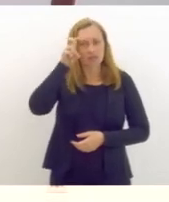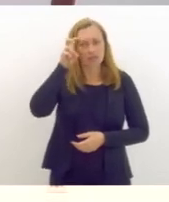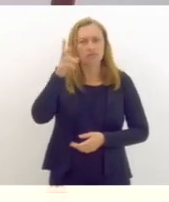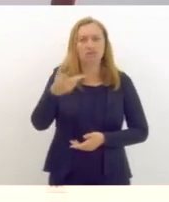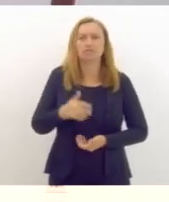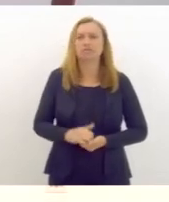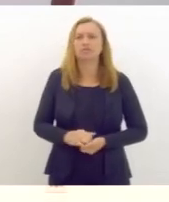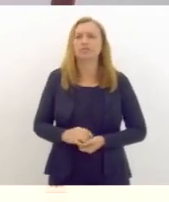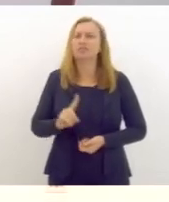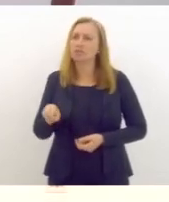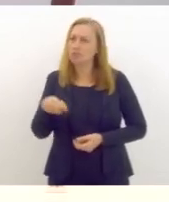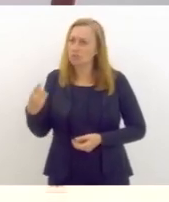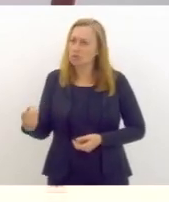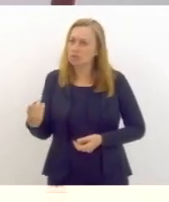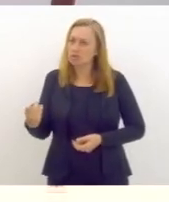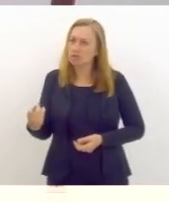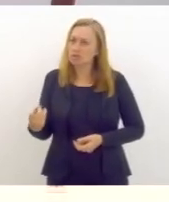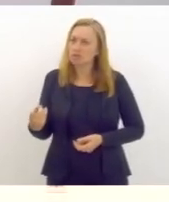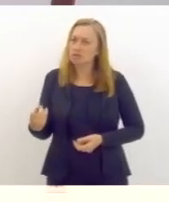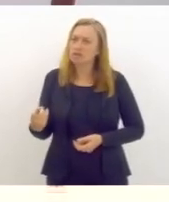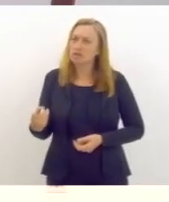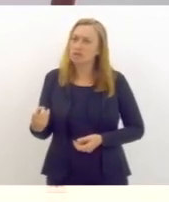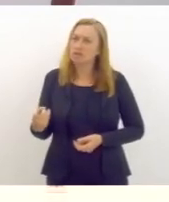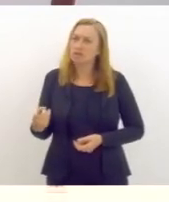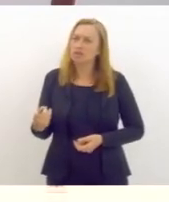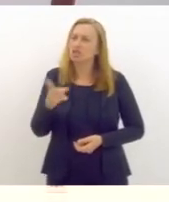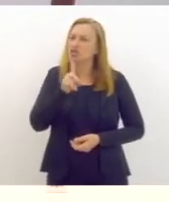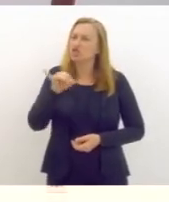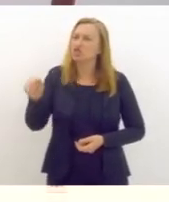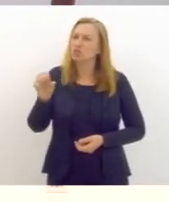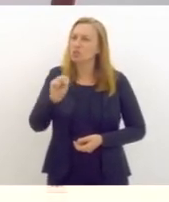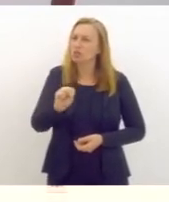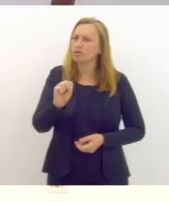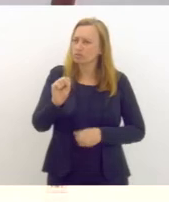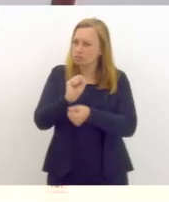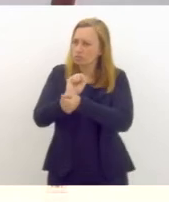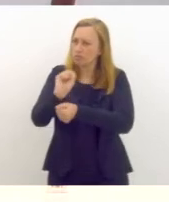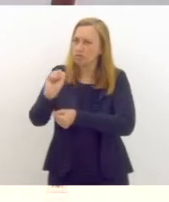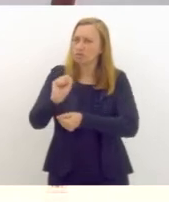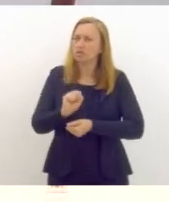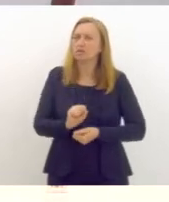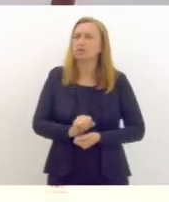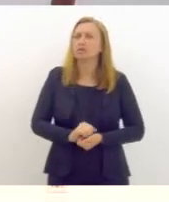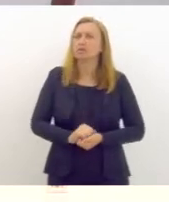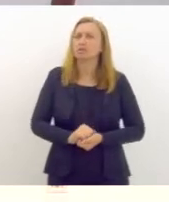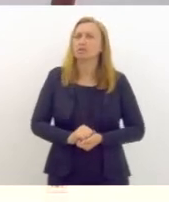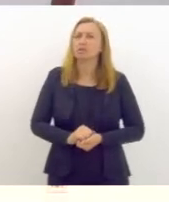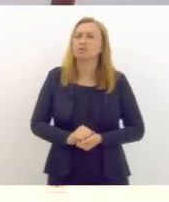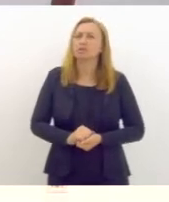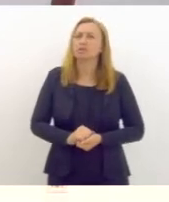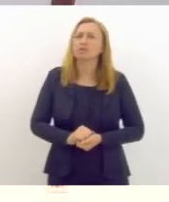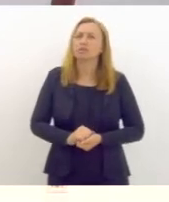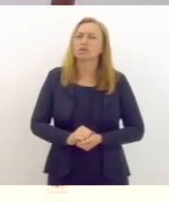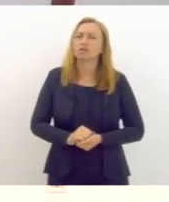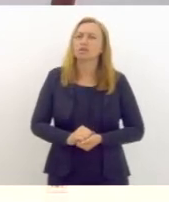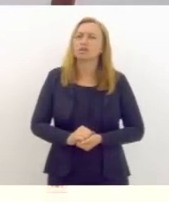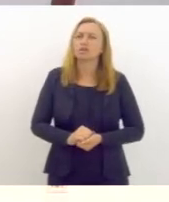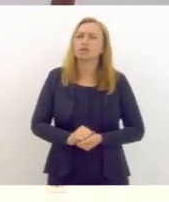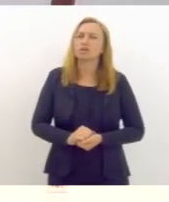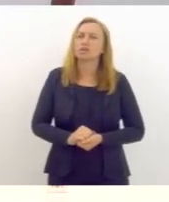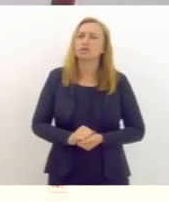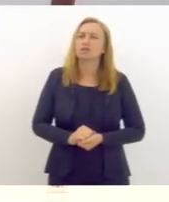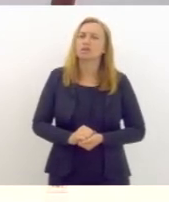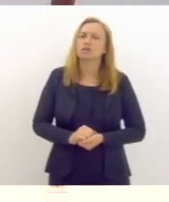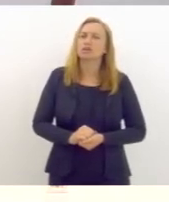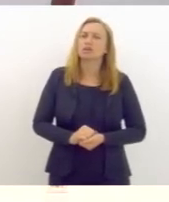depois a quinta-feira da semana seguinte é dia 8 só o segundo semana seguinte é dia 8 então